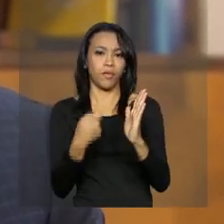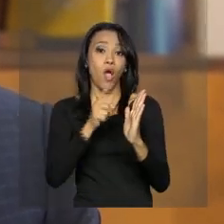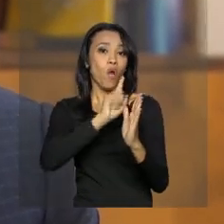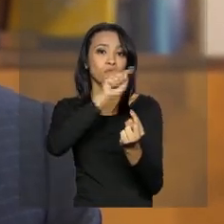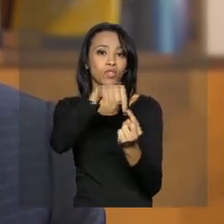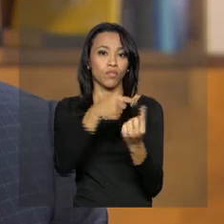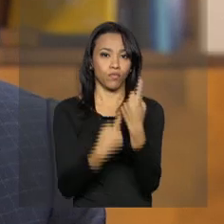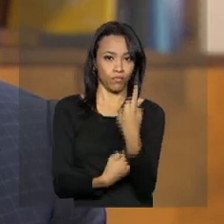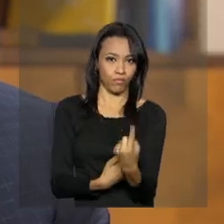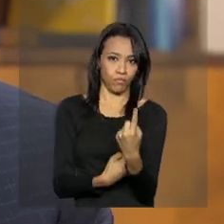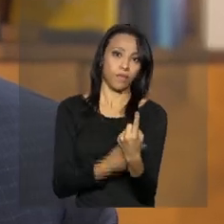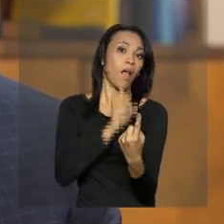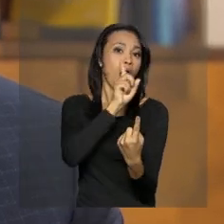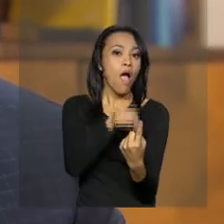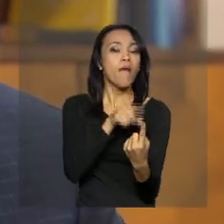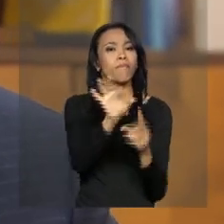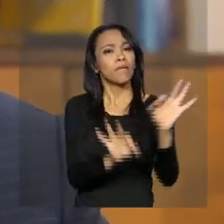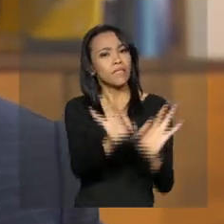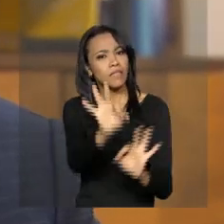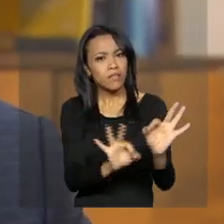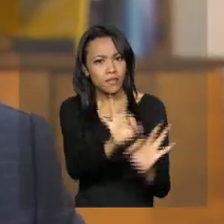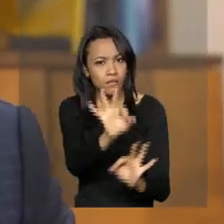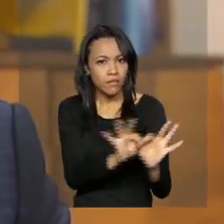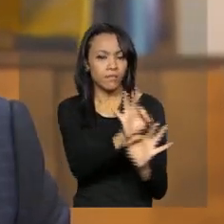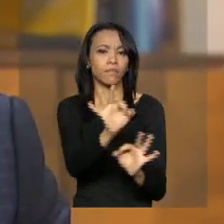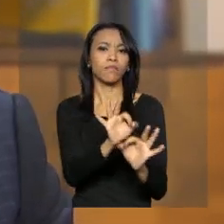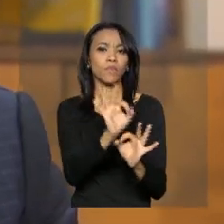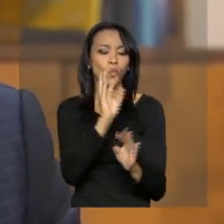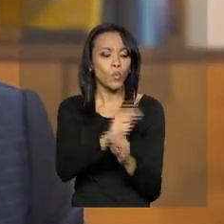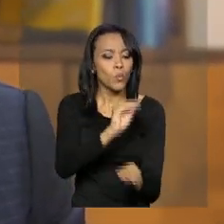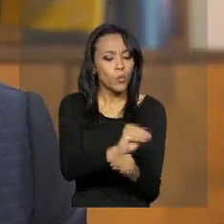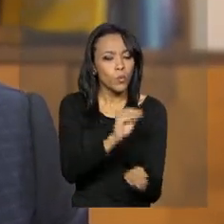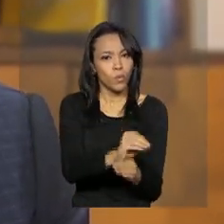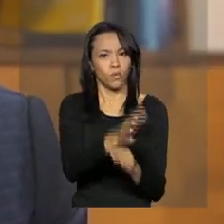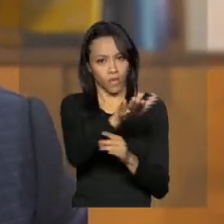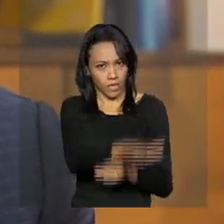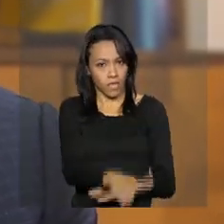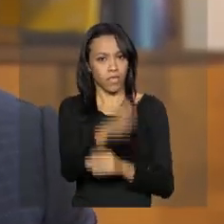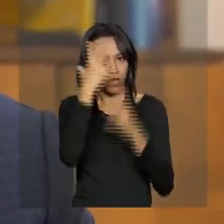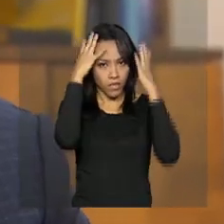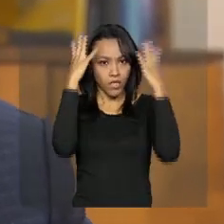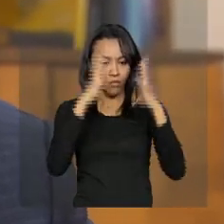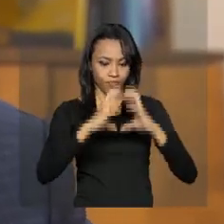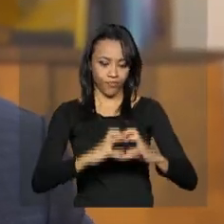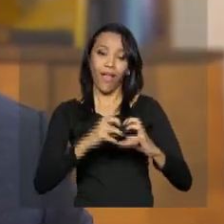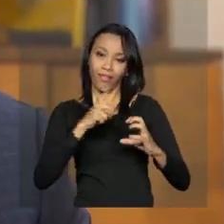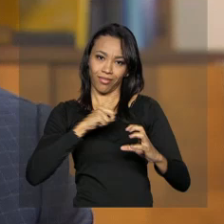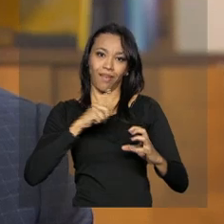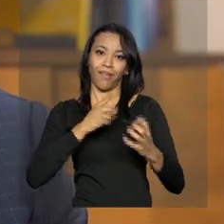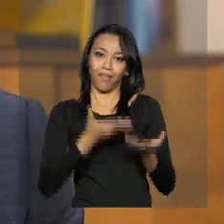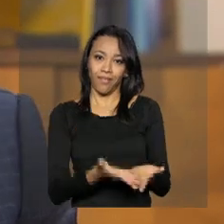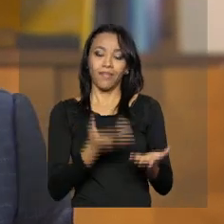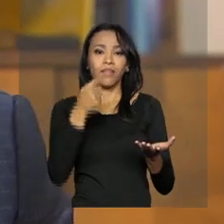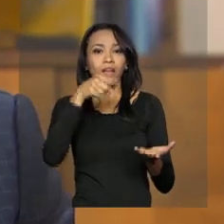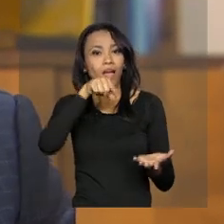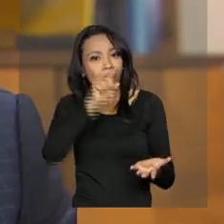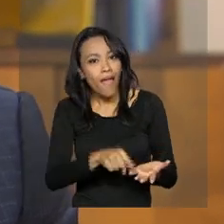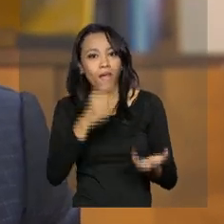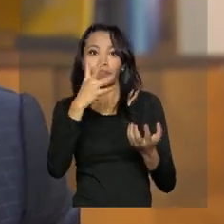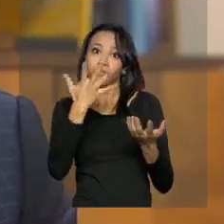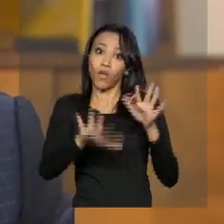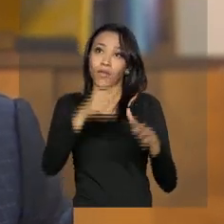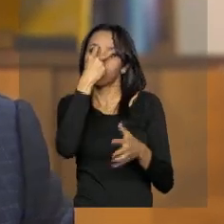funções uma é planejar melhor a assistência que essa criança vai ter ela tem microcefalia e é parcialmente